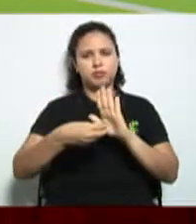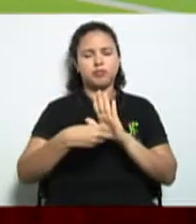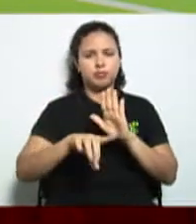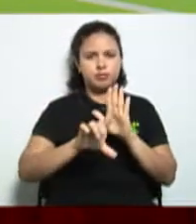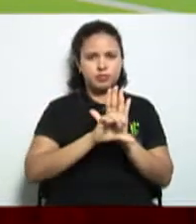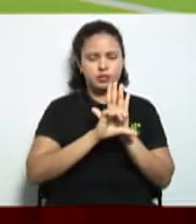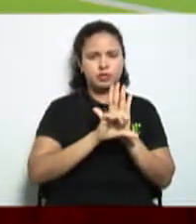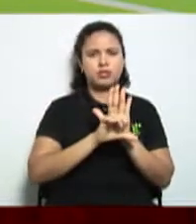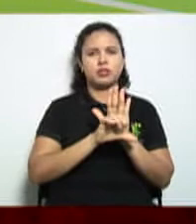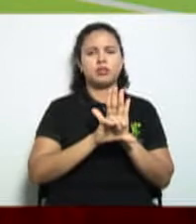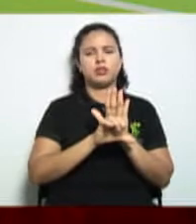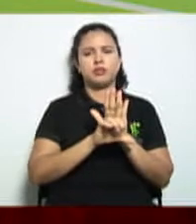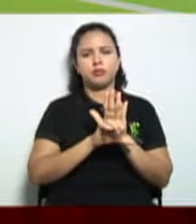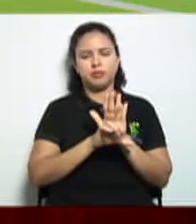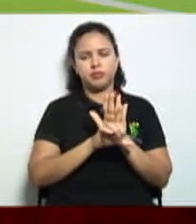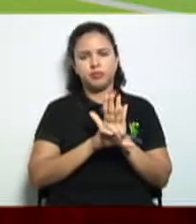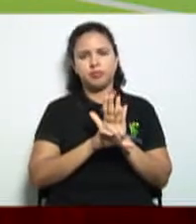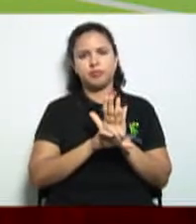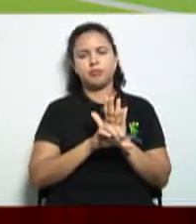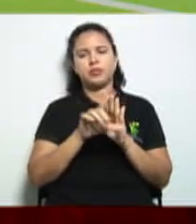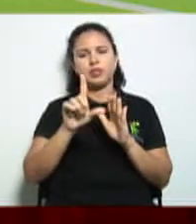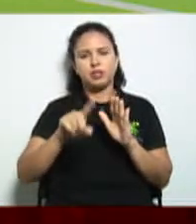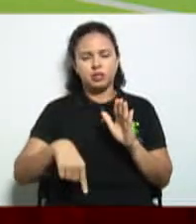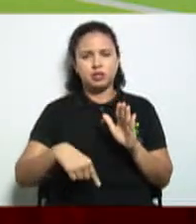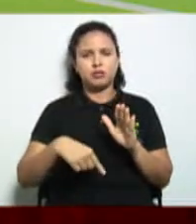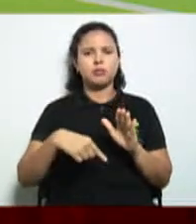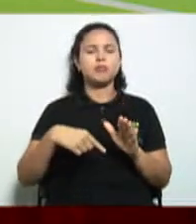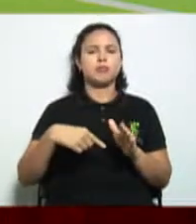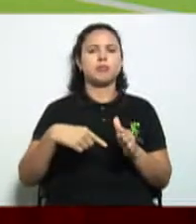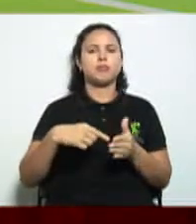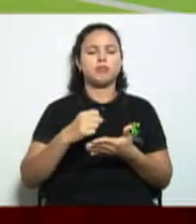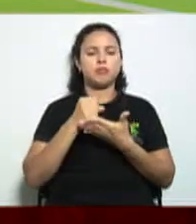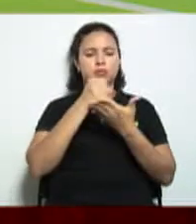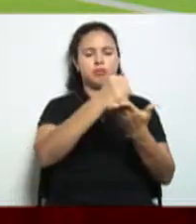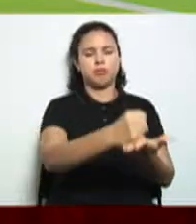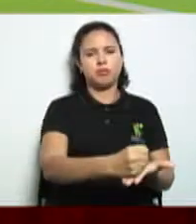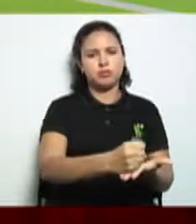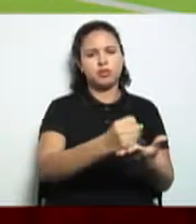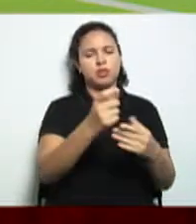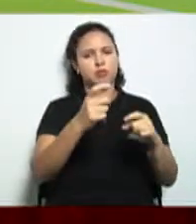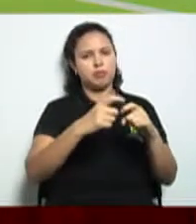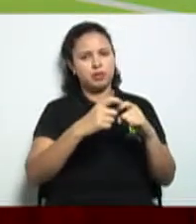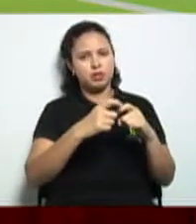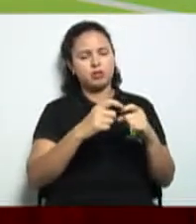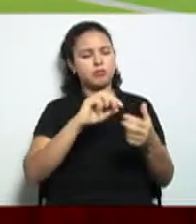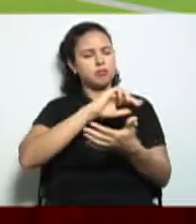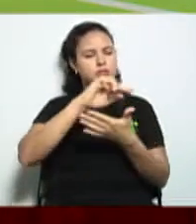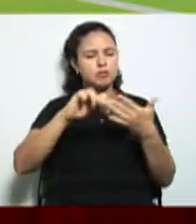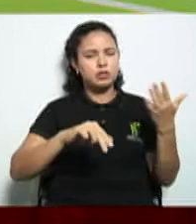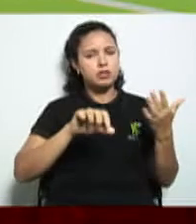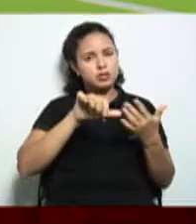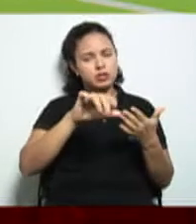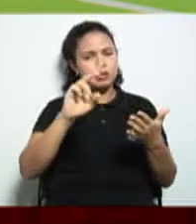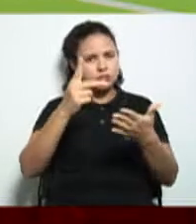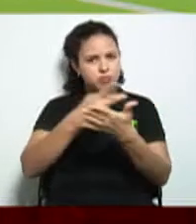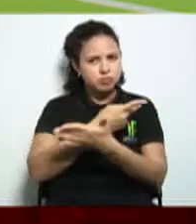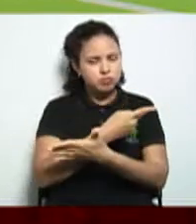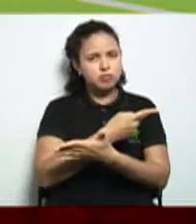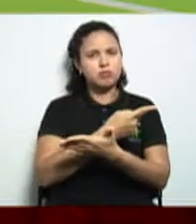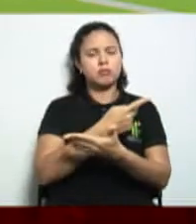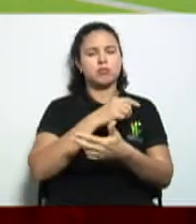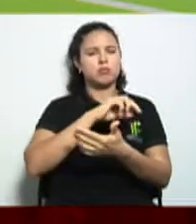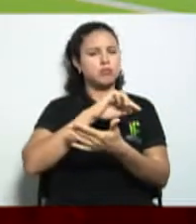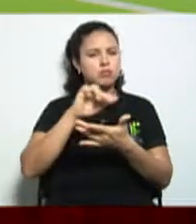não vão receber o dinheiro, né? Vai ser custeado o atendimento médico necessário para, né, fazer